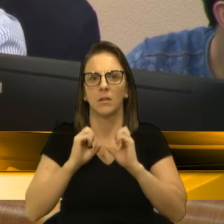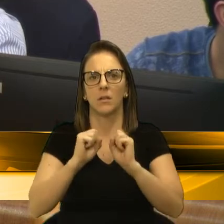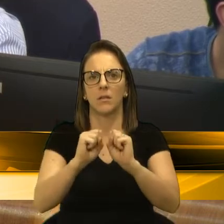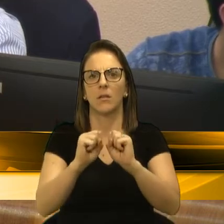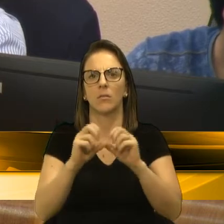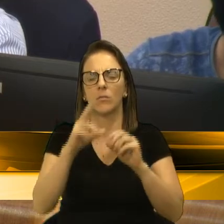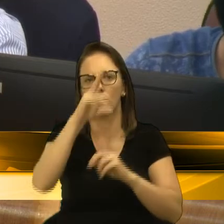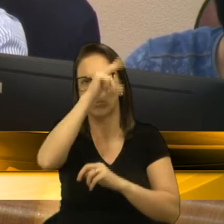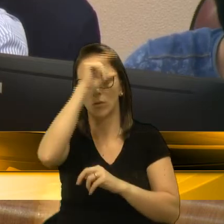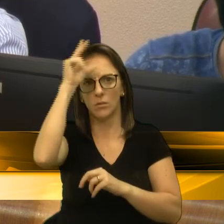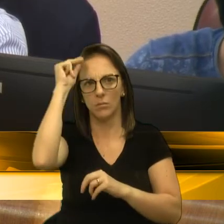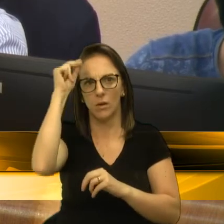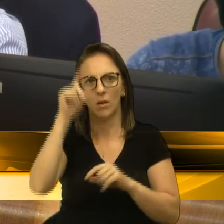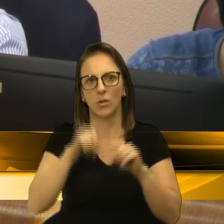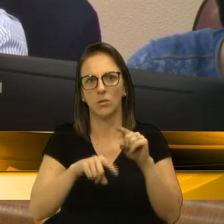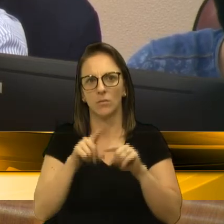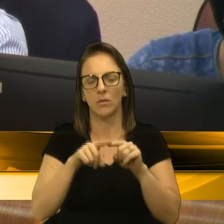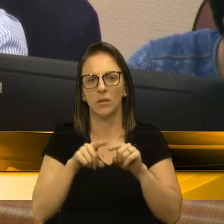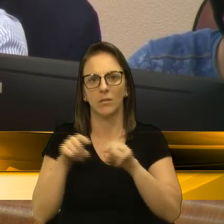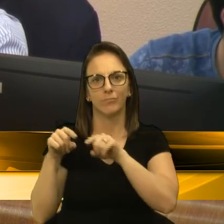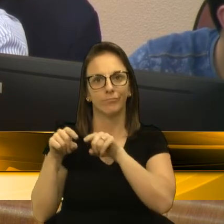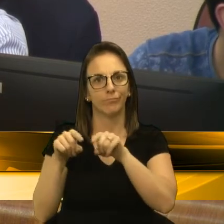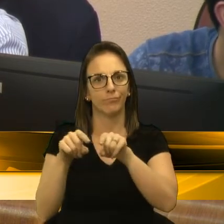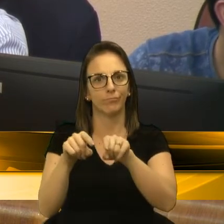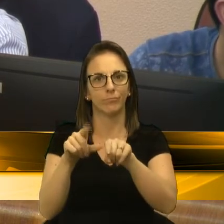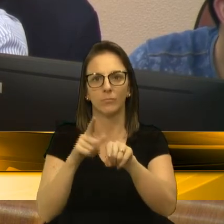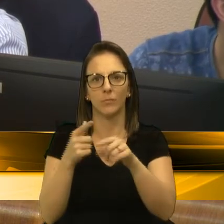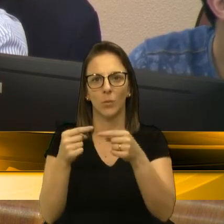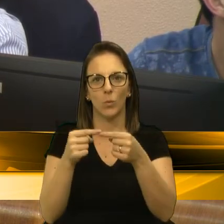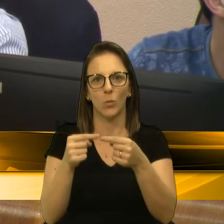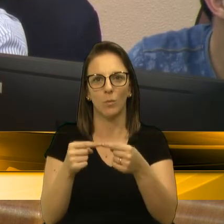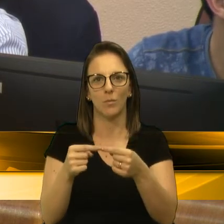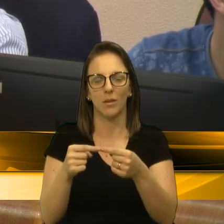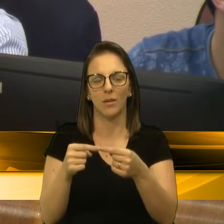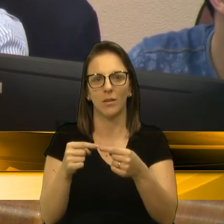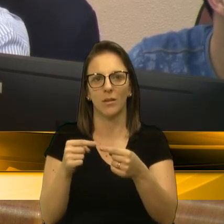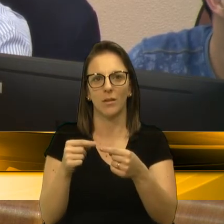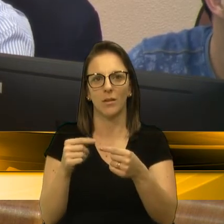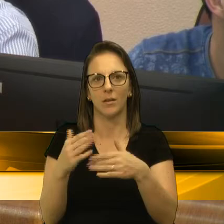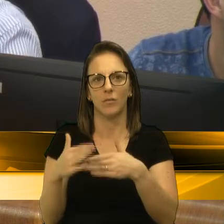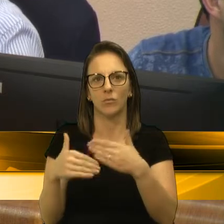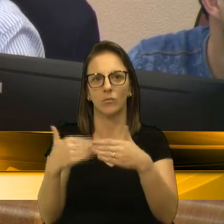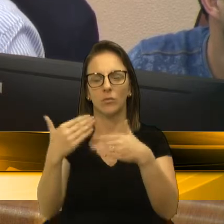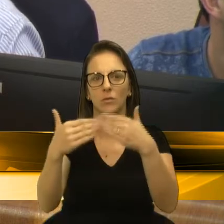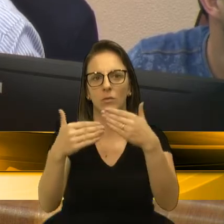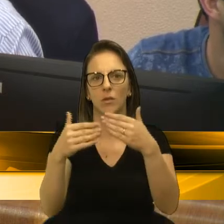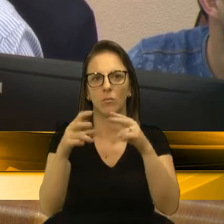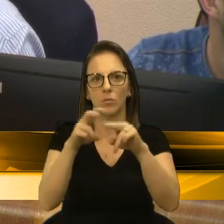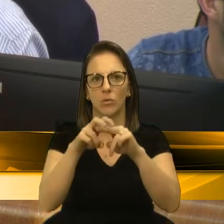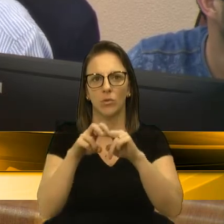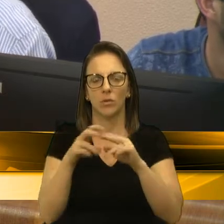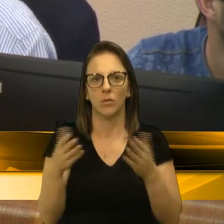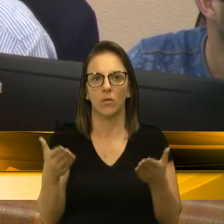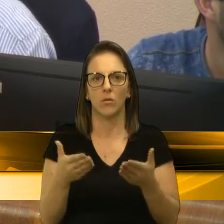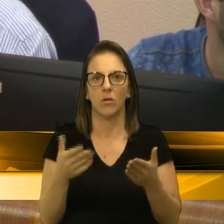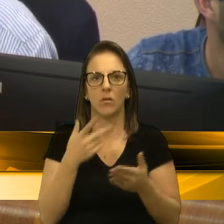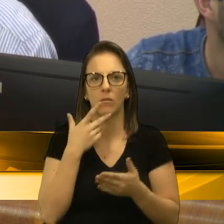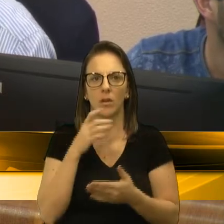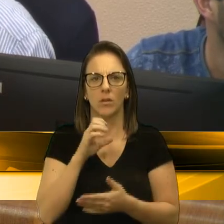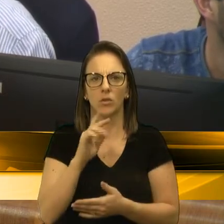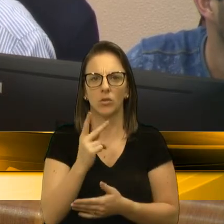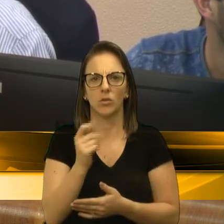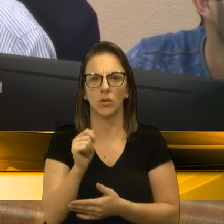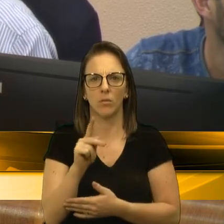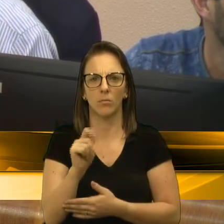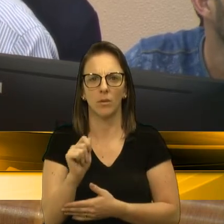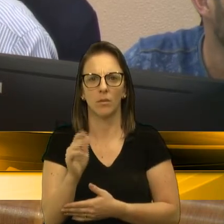paralelas, incompatíveis com a sua função, culminando agora com a interdição chapa branca da praça central da cidade, como e